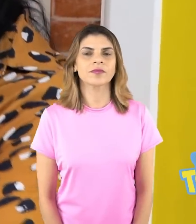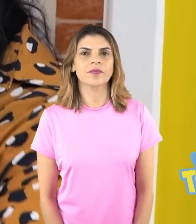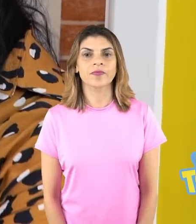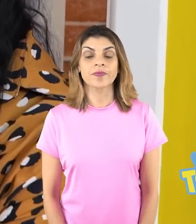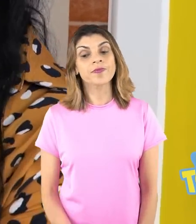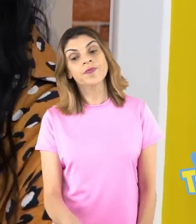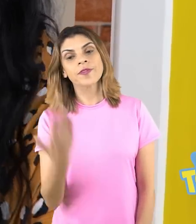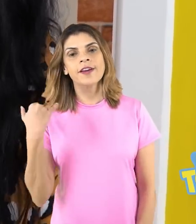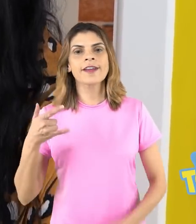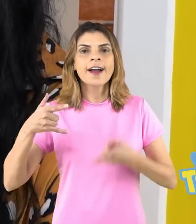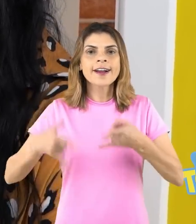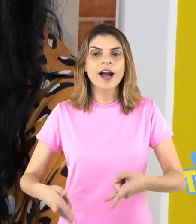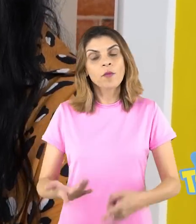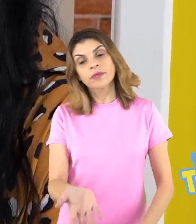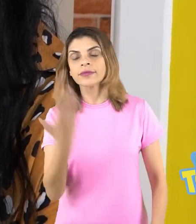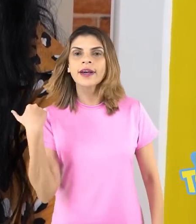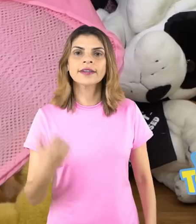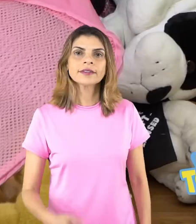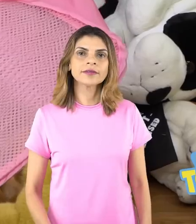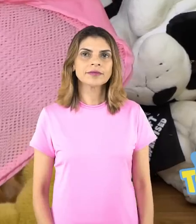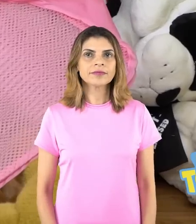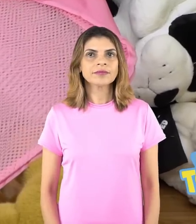Sai Debaixo da Cama Giovana